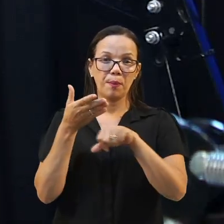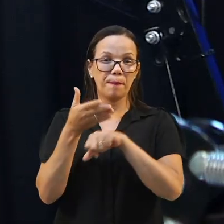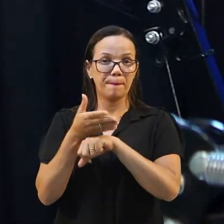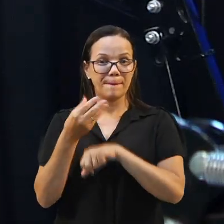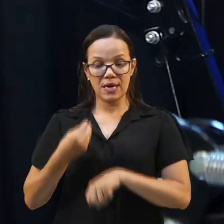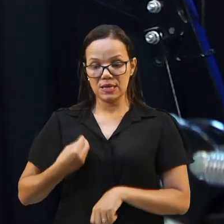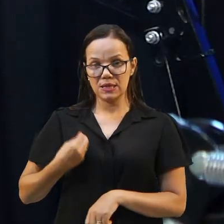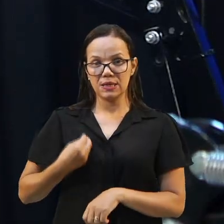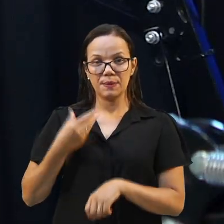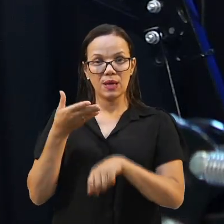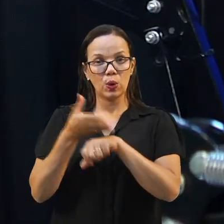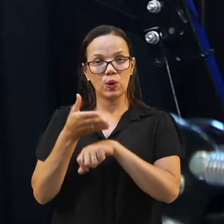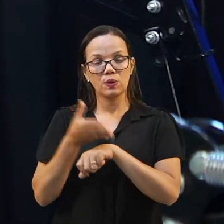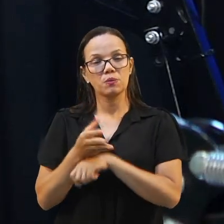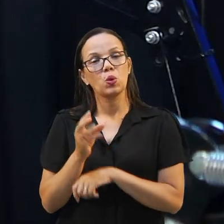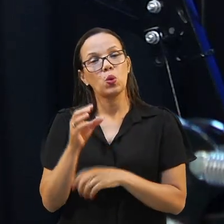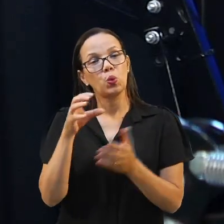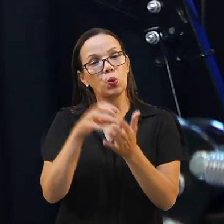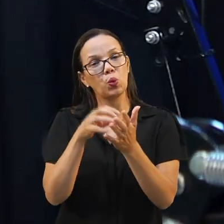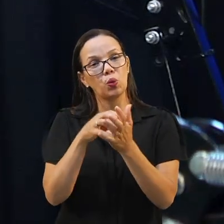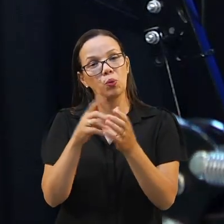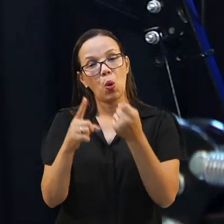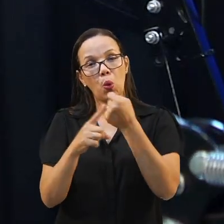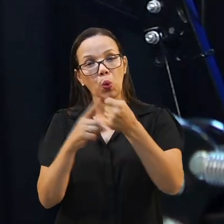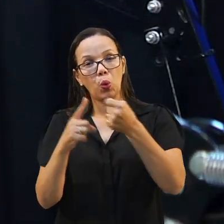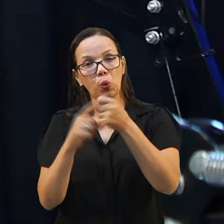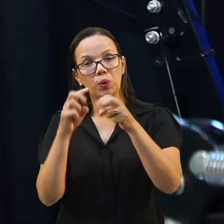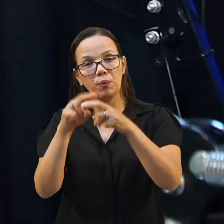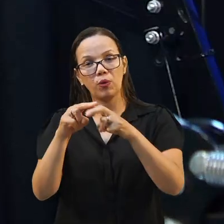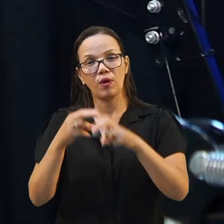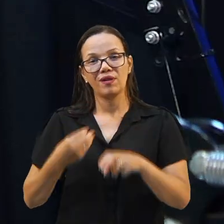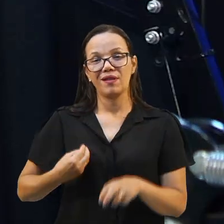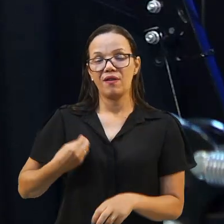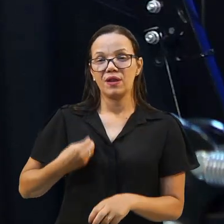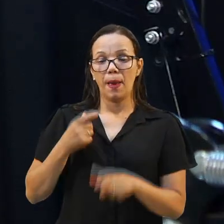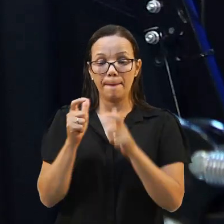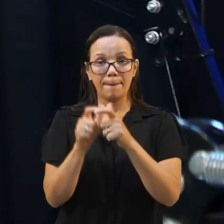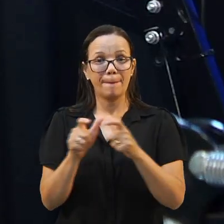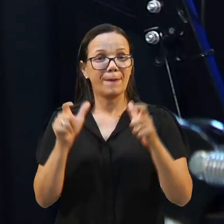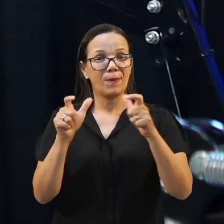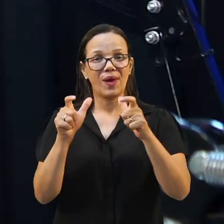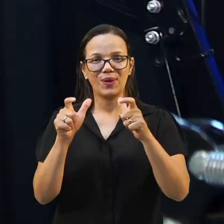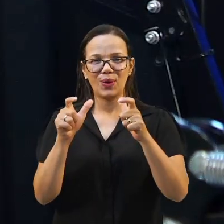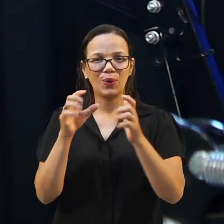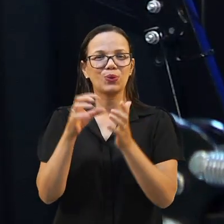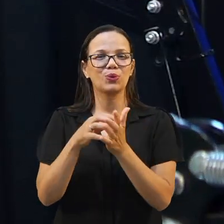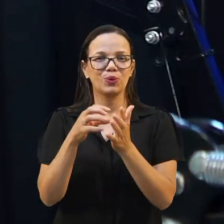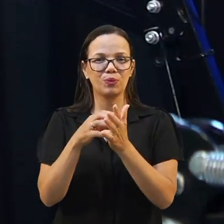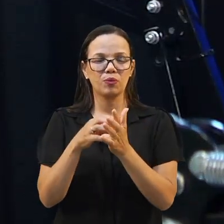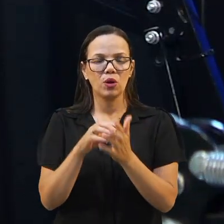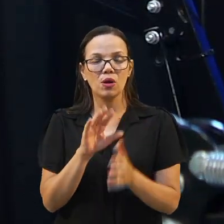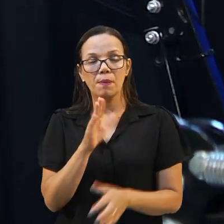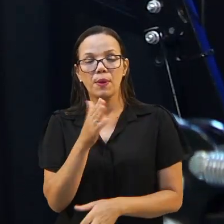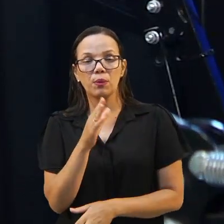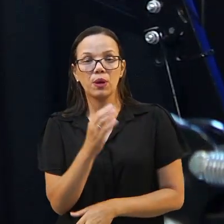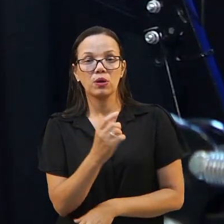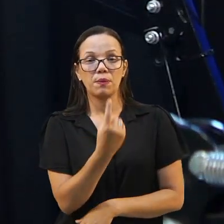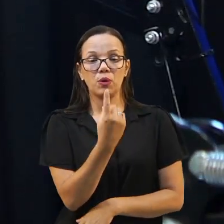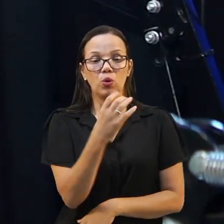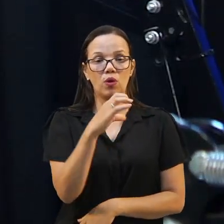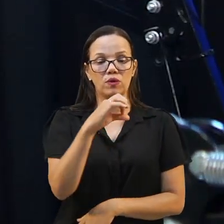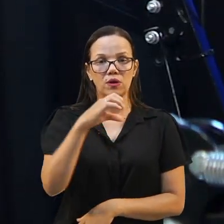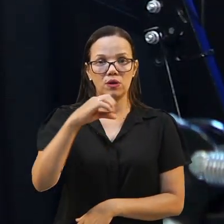pela Vida, ela antecede o Grupo Luta pela Vida. Na década de 90, o